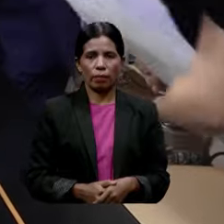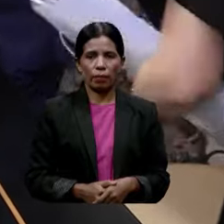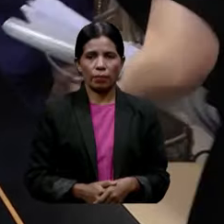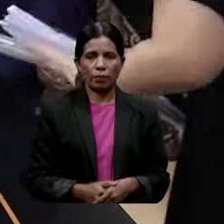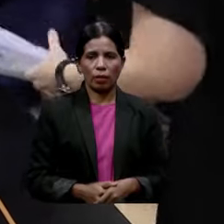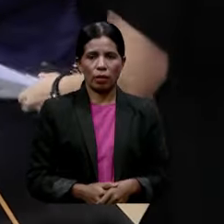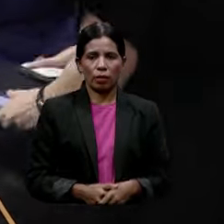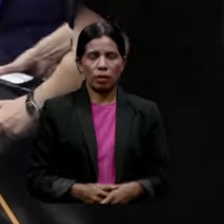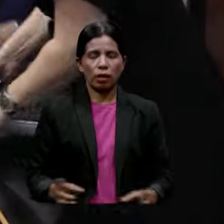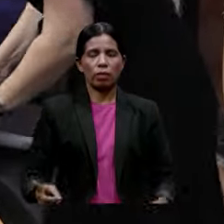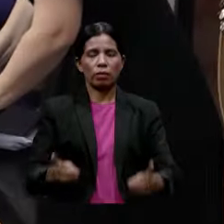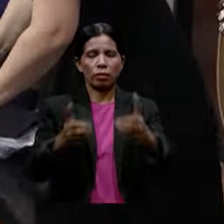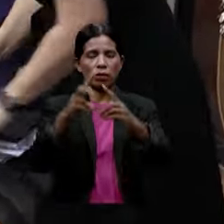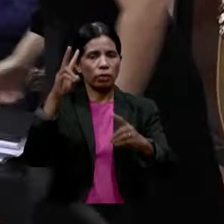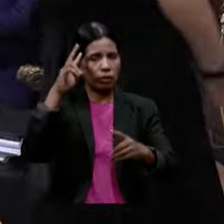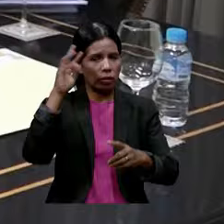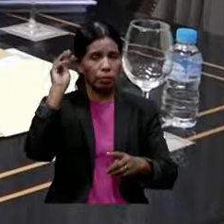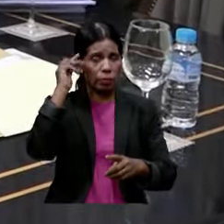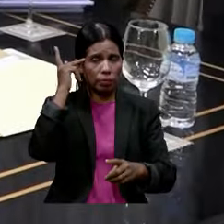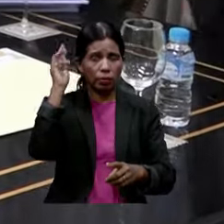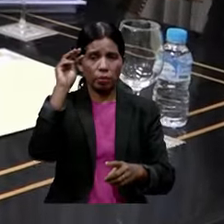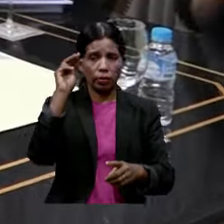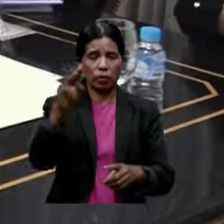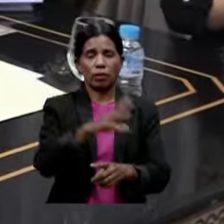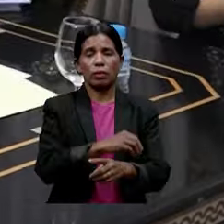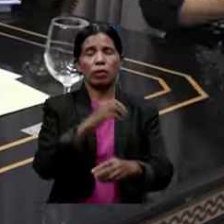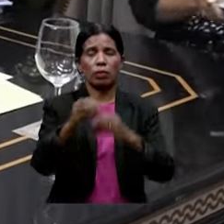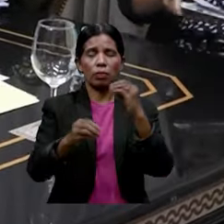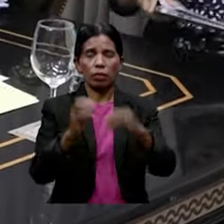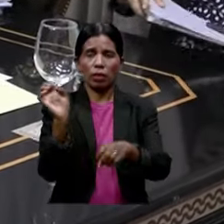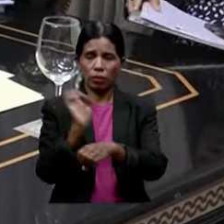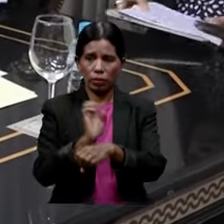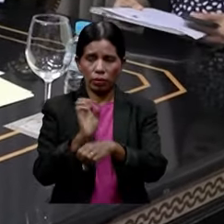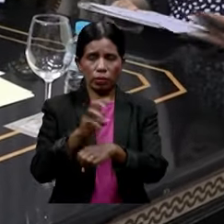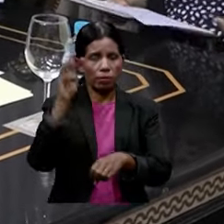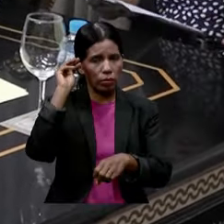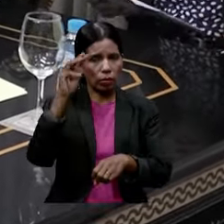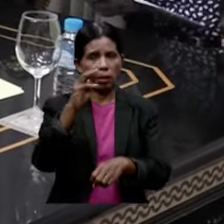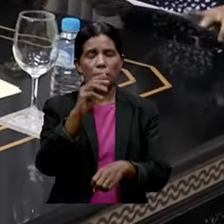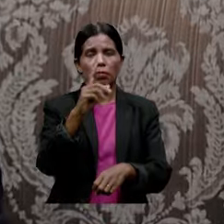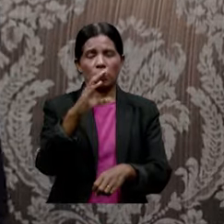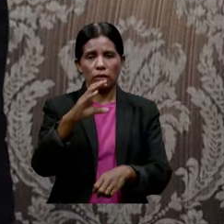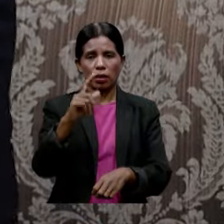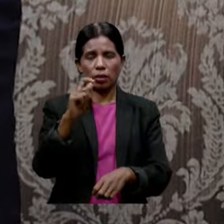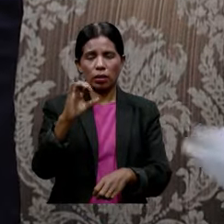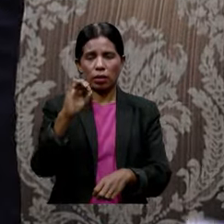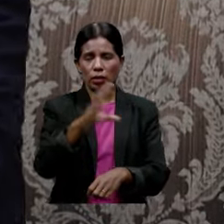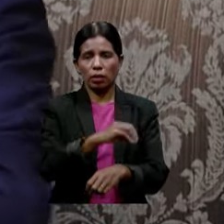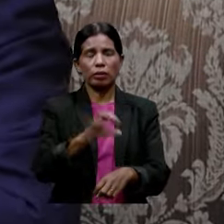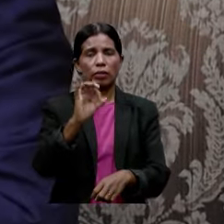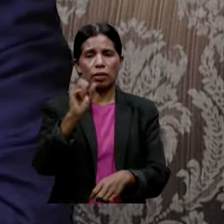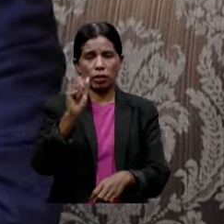Rafinha Surumalo, o vice-primeiro-ministro, ministro coordenador assunto econômico no ministro turismo no ambiente Francisco Calboa de